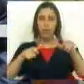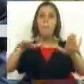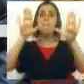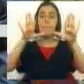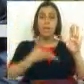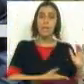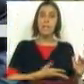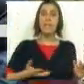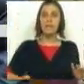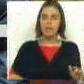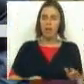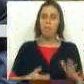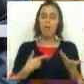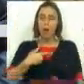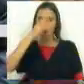sobre desemprego, aliás,